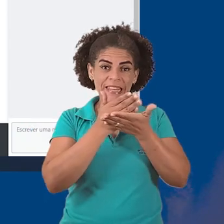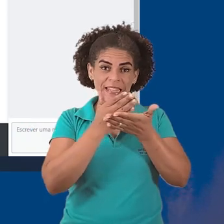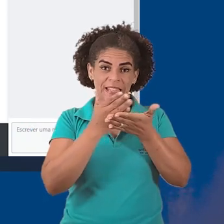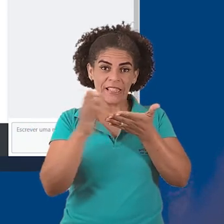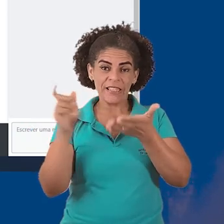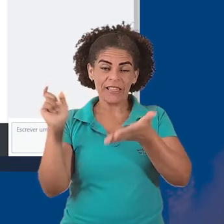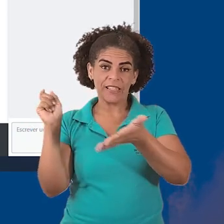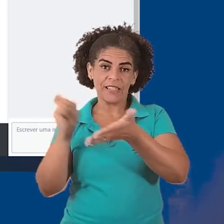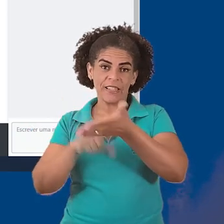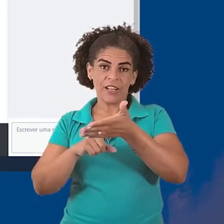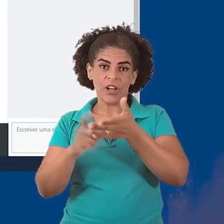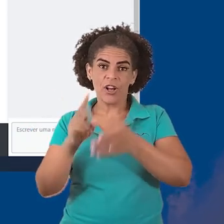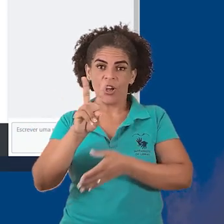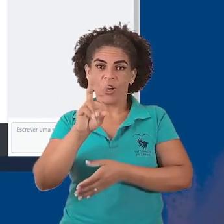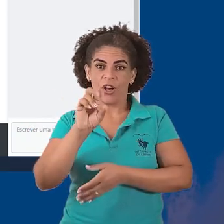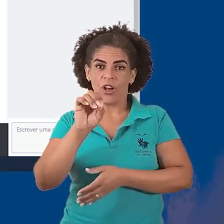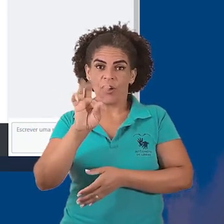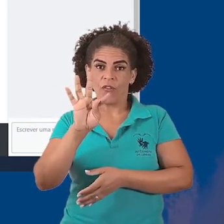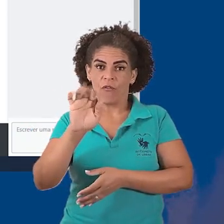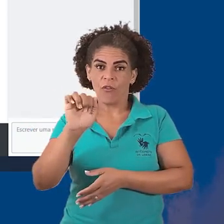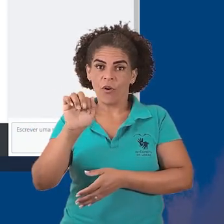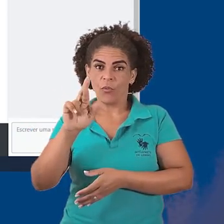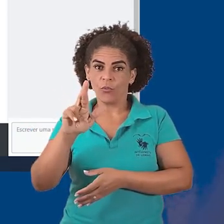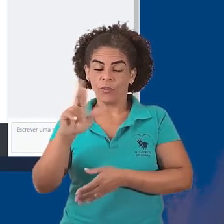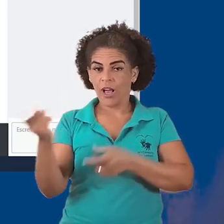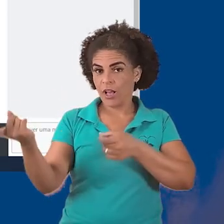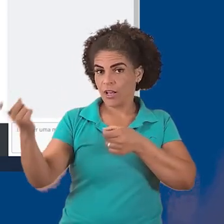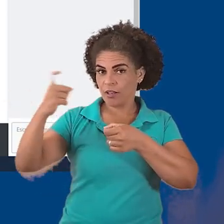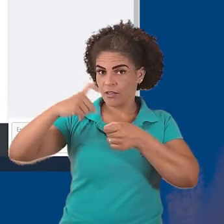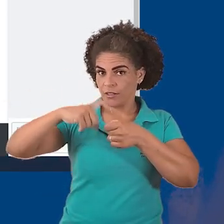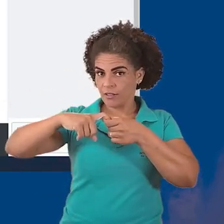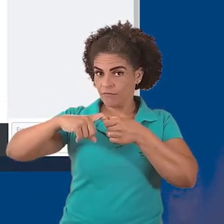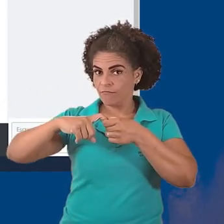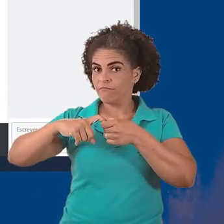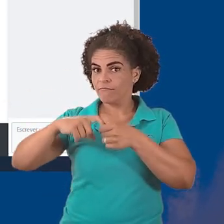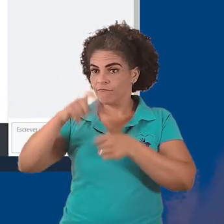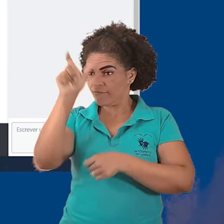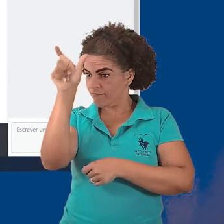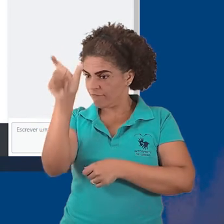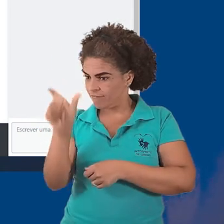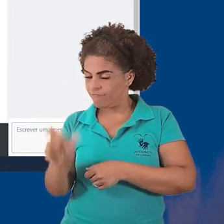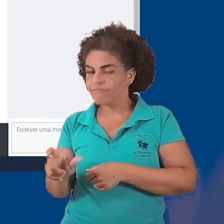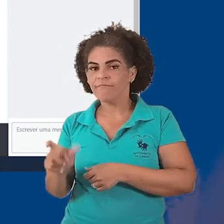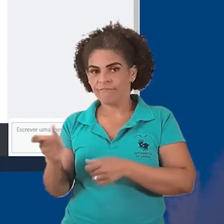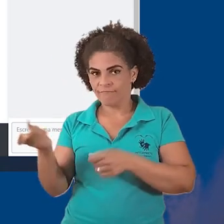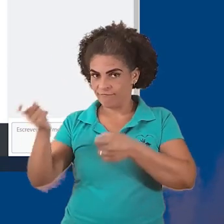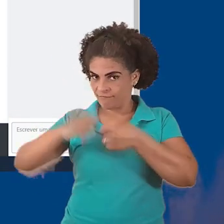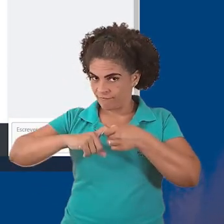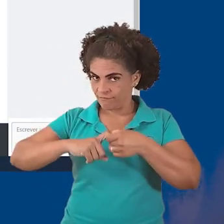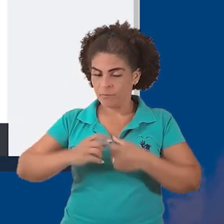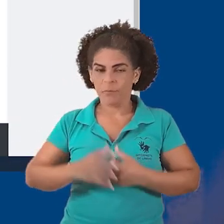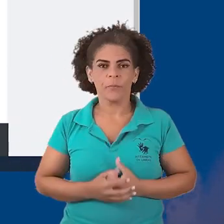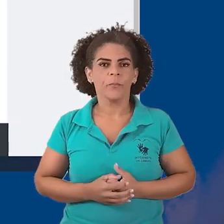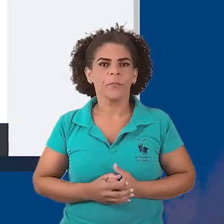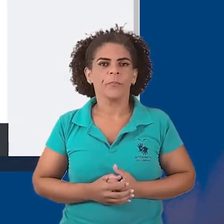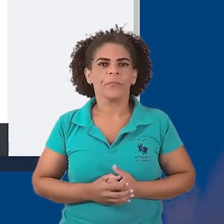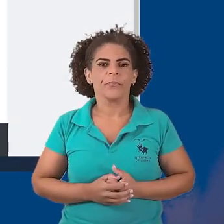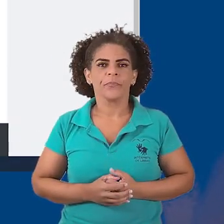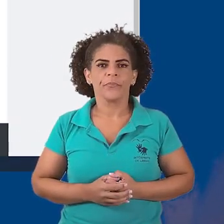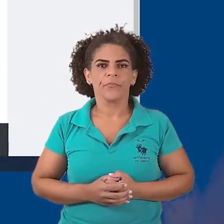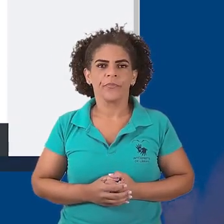o painel Inicial e quando no botãozinho de voltar presente no painel de mensagem